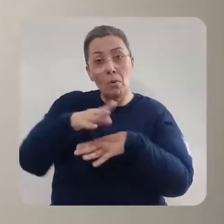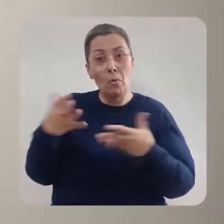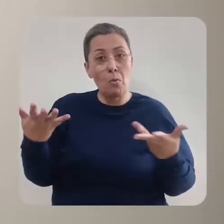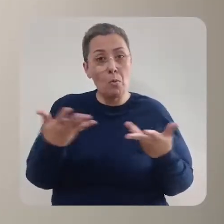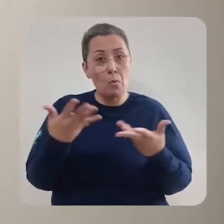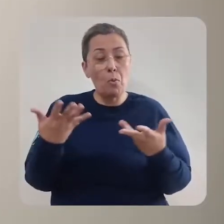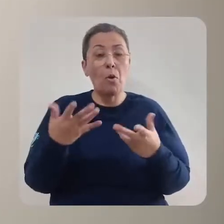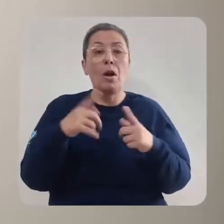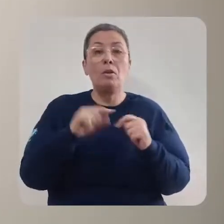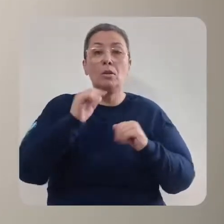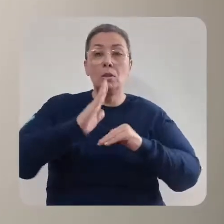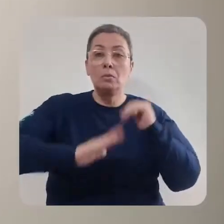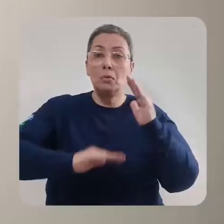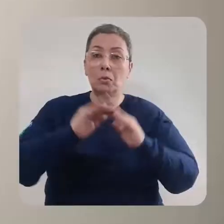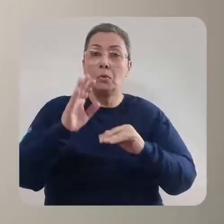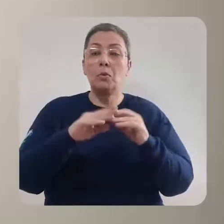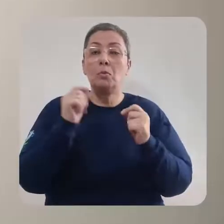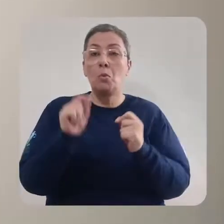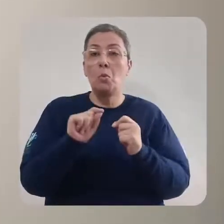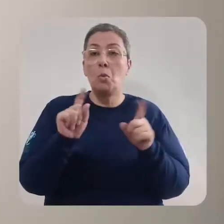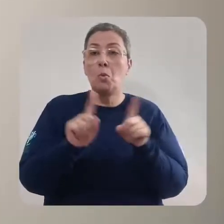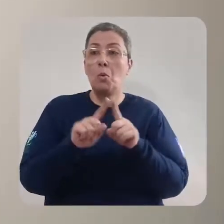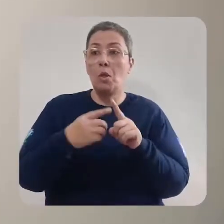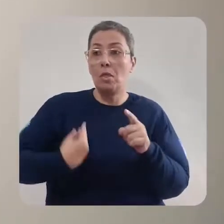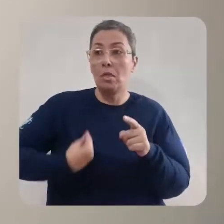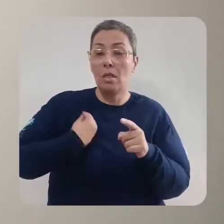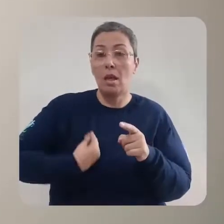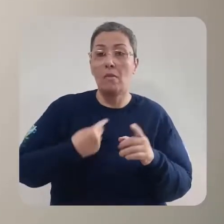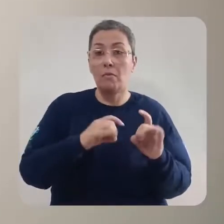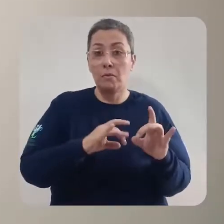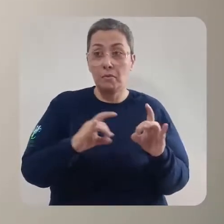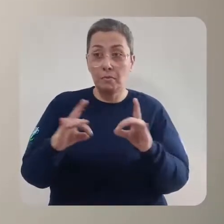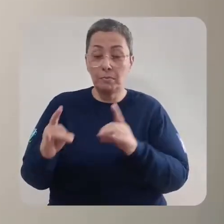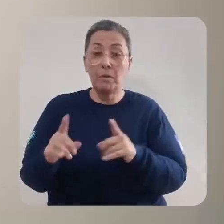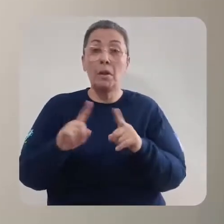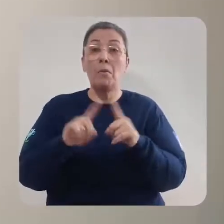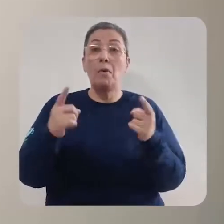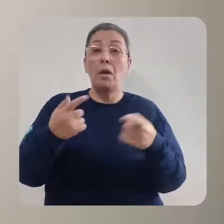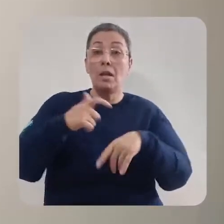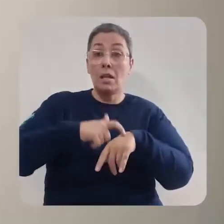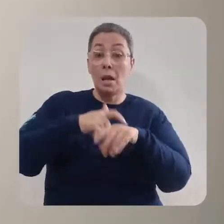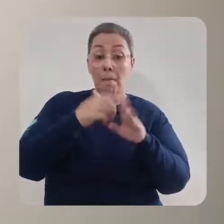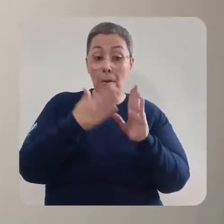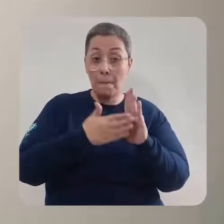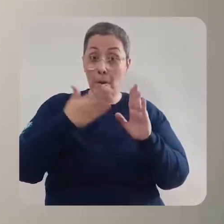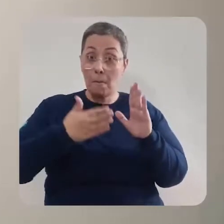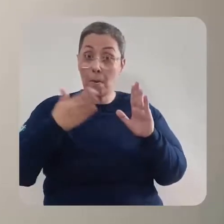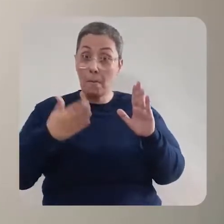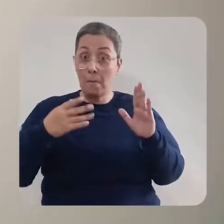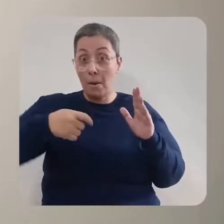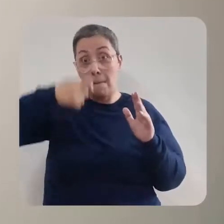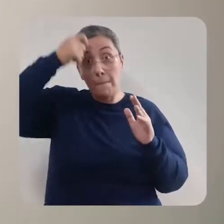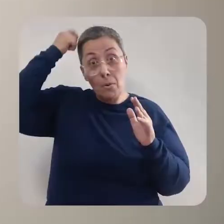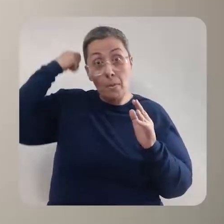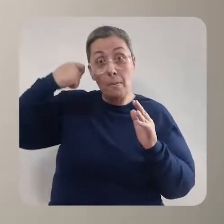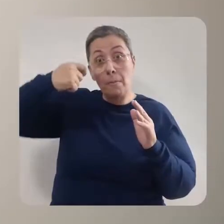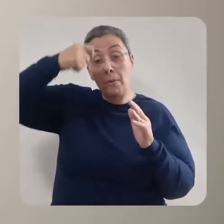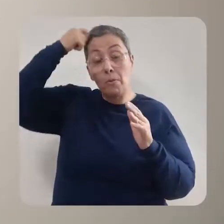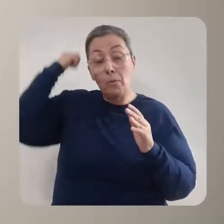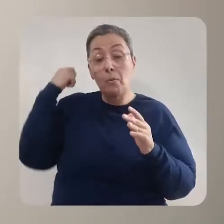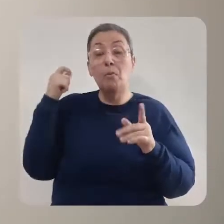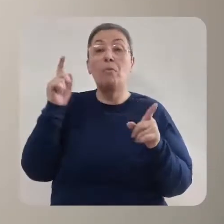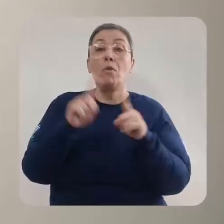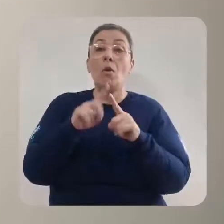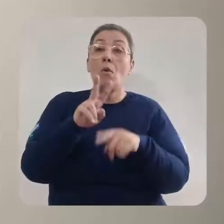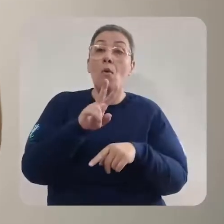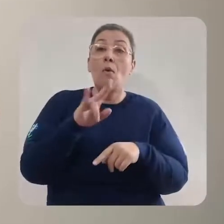para vocês essa atividade como uma atividade de vida diária, neste percurso do pentear o cabelo,